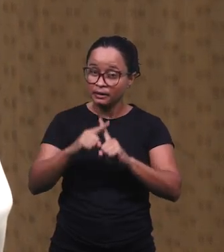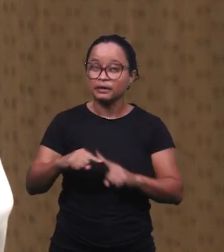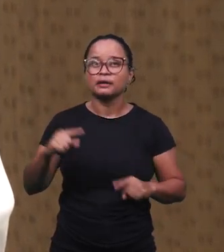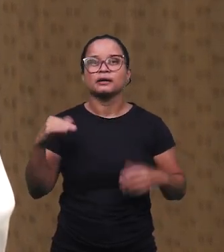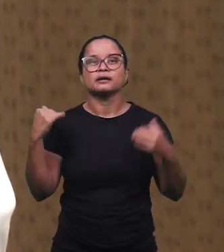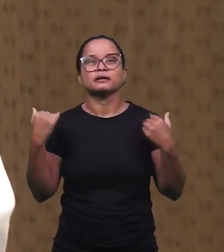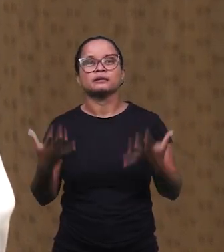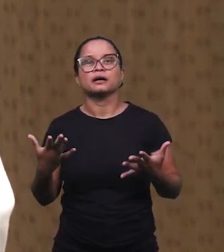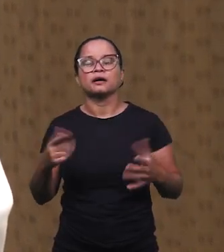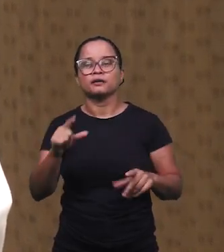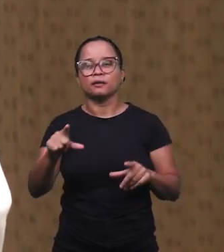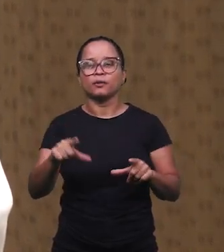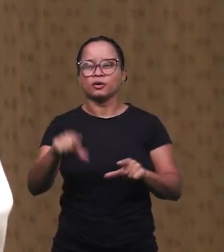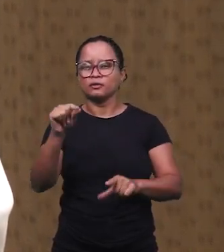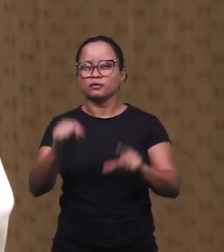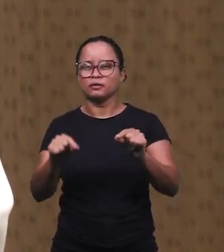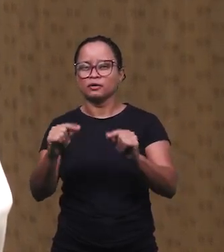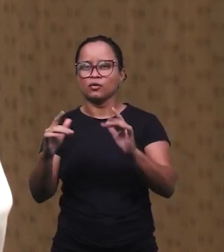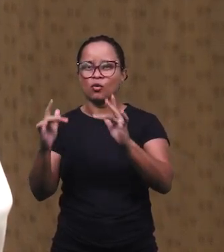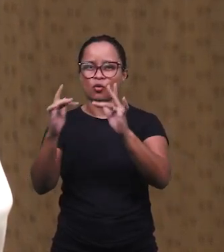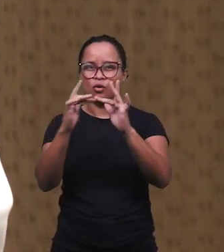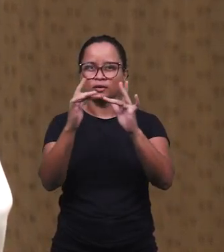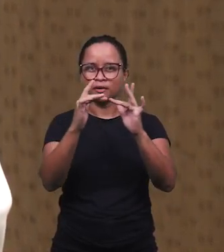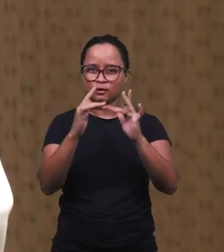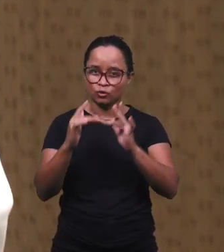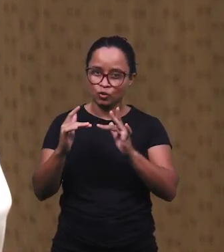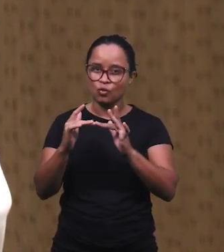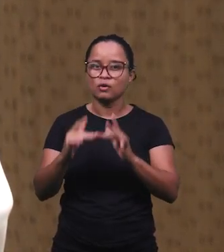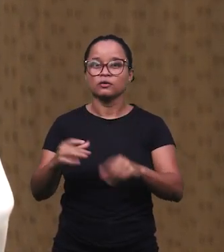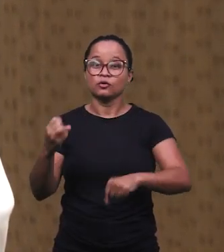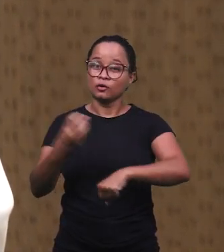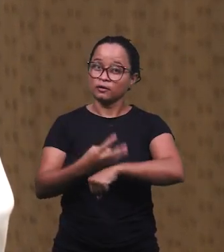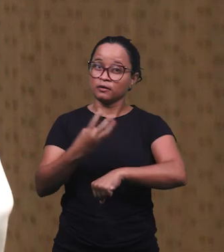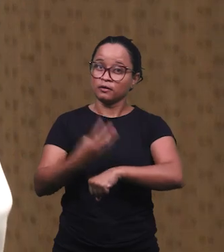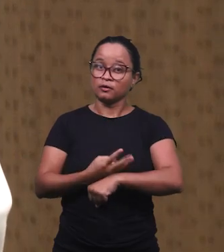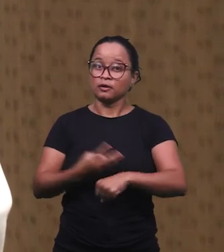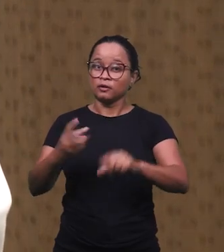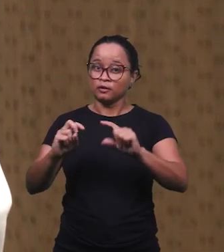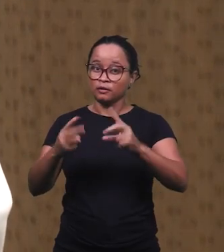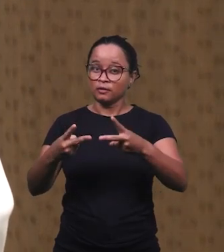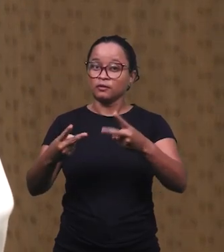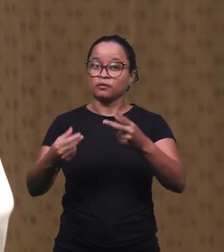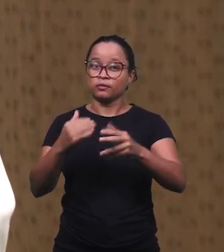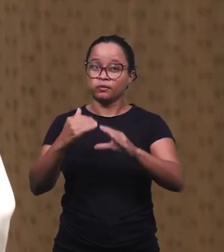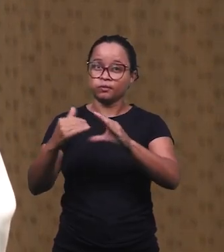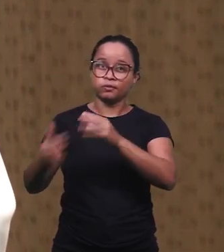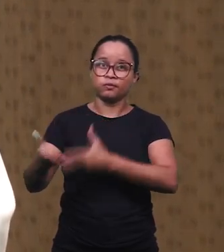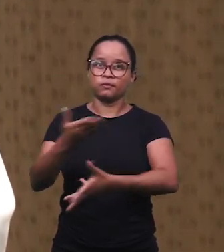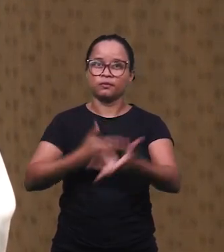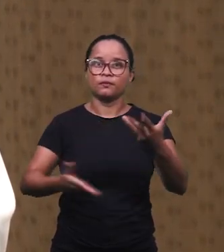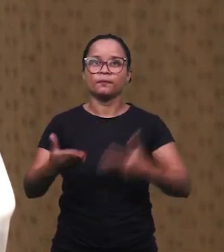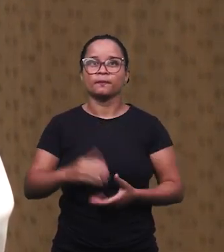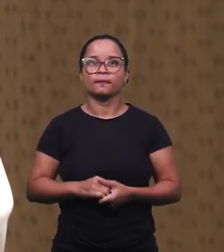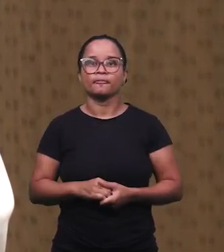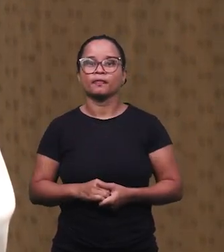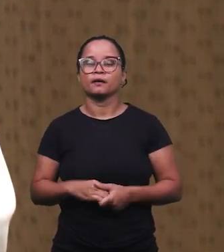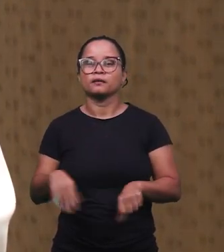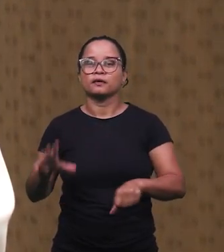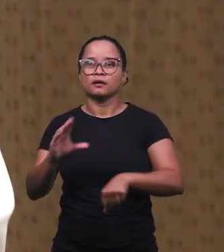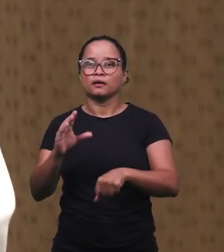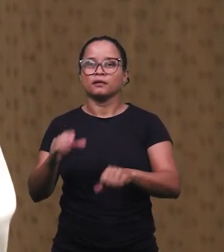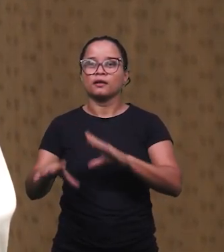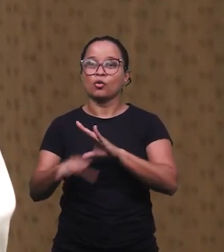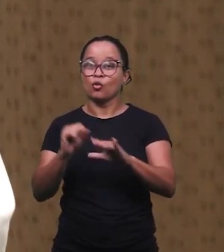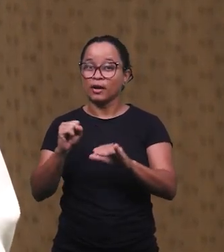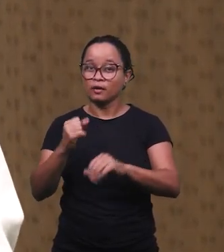E você pode ali selecionar seus contatos do seu telefone, do seu WhatsApp e compartilhar. Para quem não consegue ir do canal do WhatsApp da